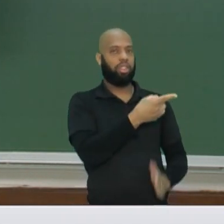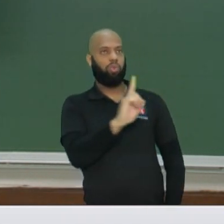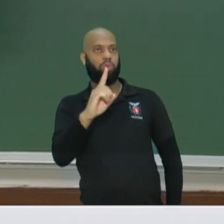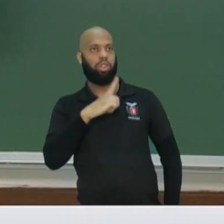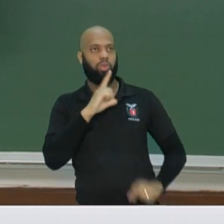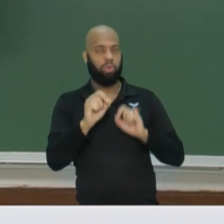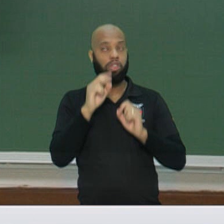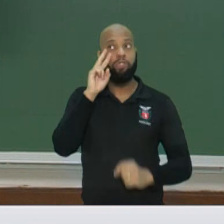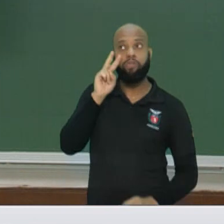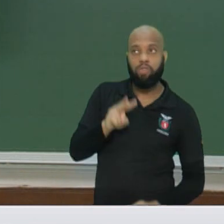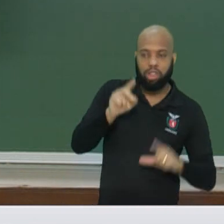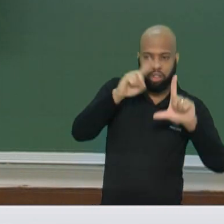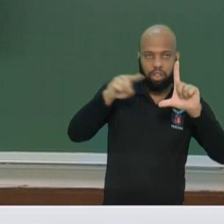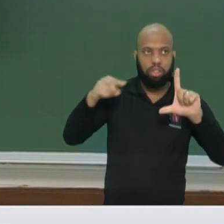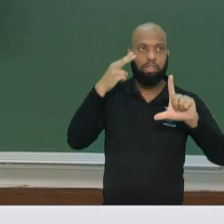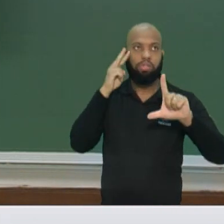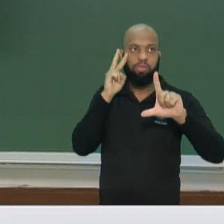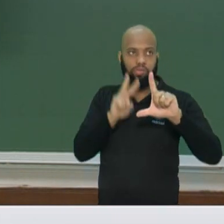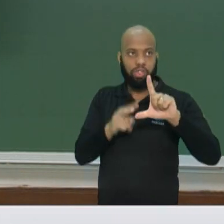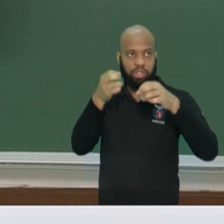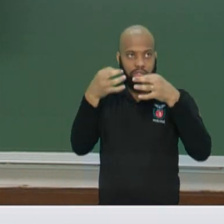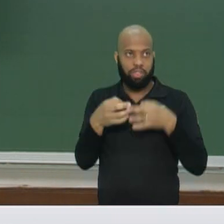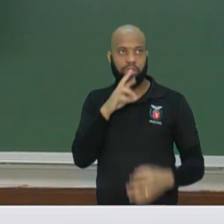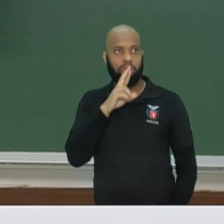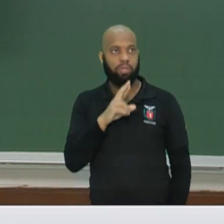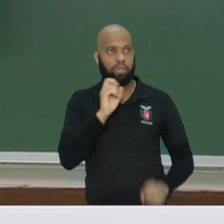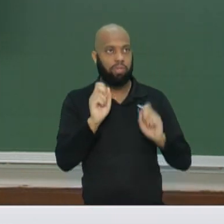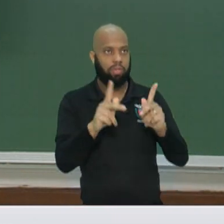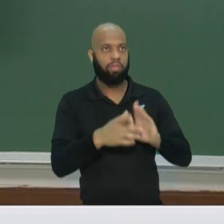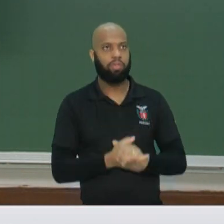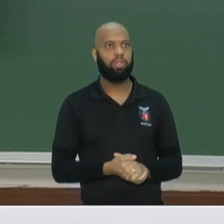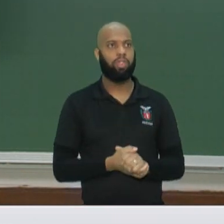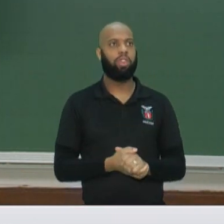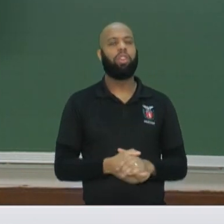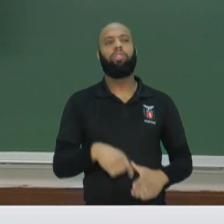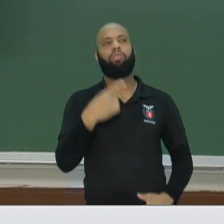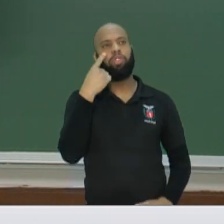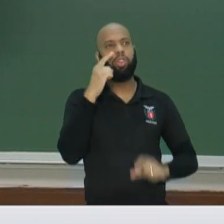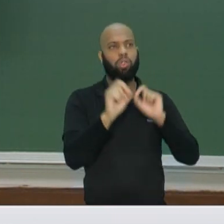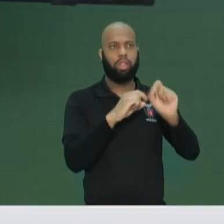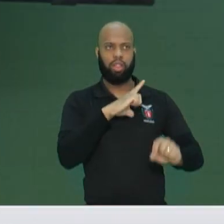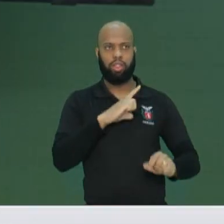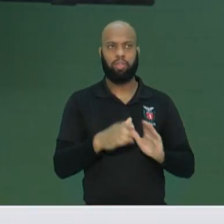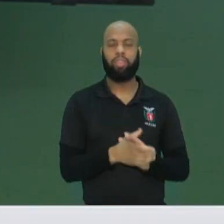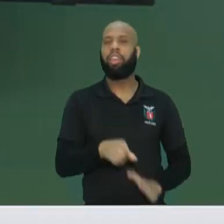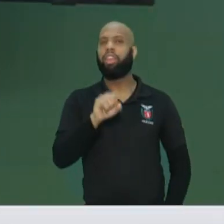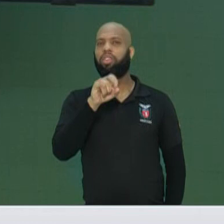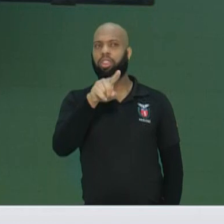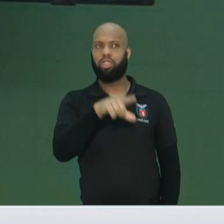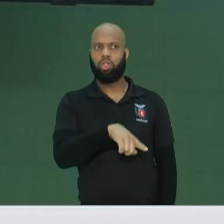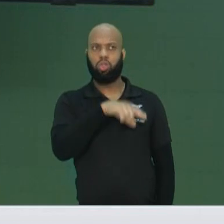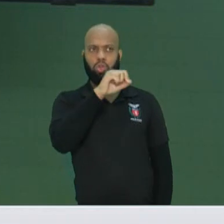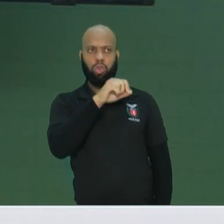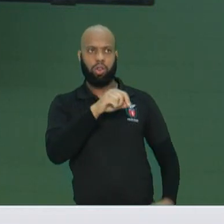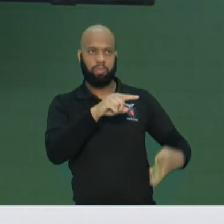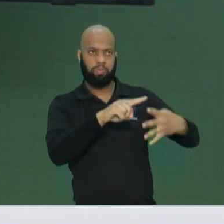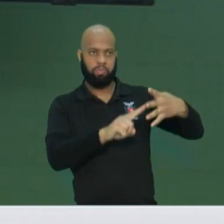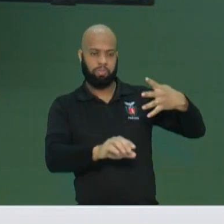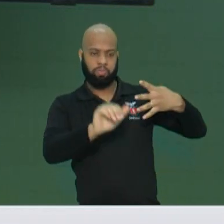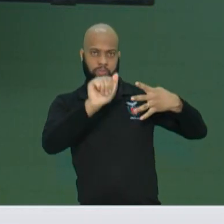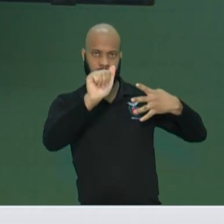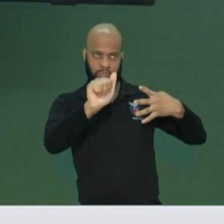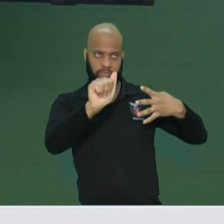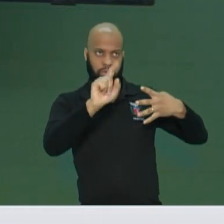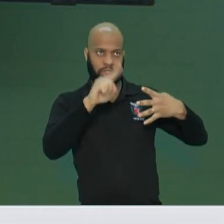ler o gráfico para poder pegar corretamente os dados, tá bom? Então o que nós temos aqui? Se você marcou letra A,